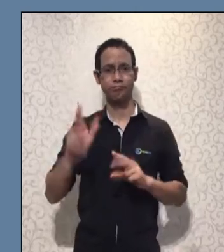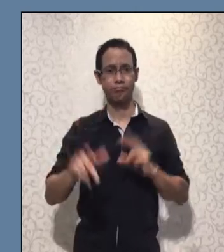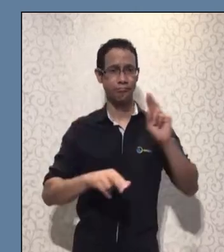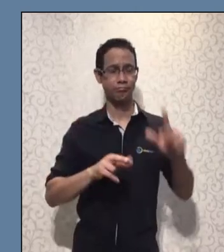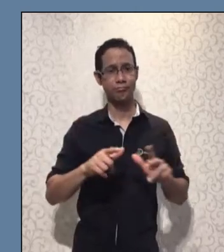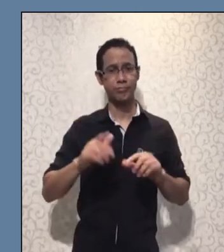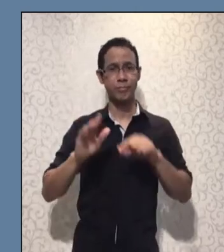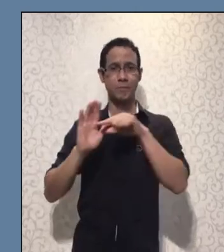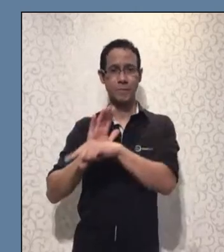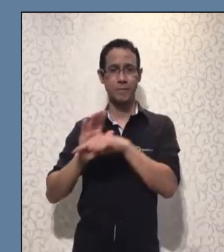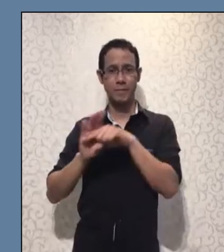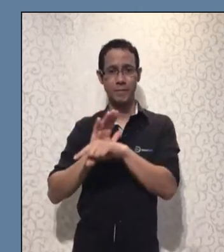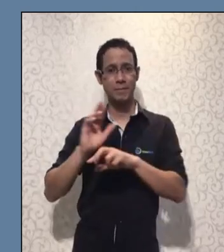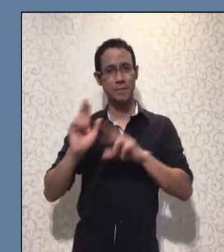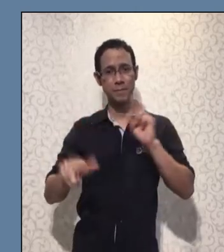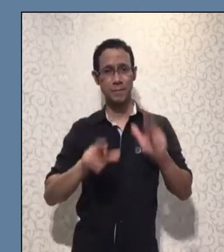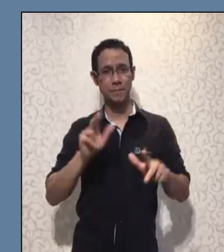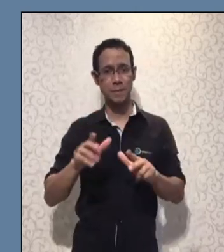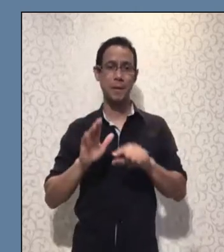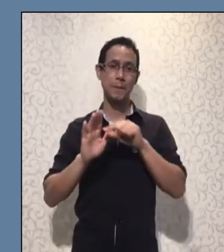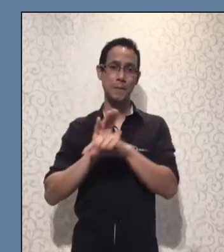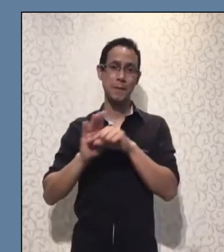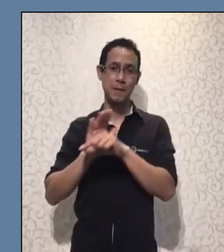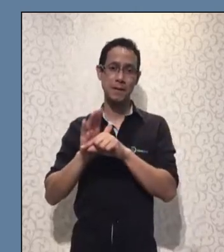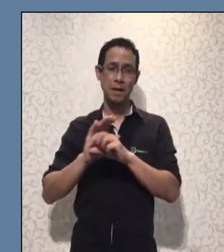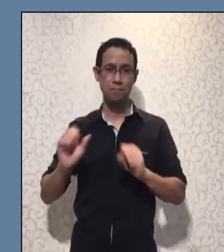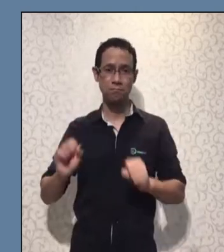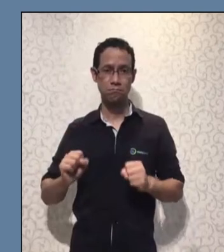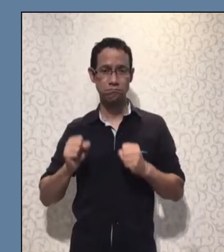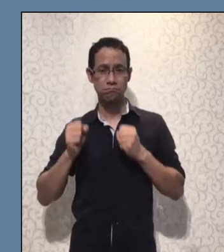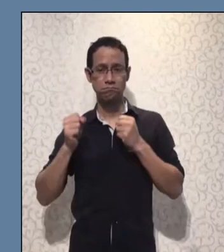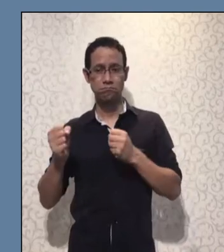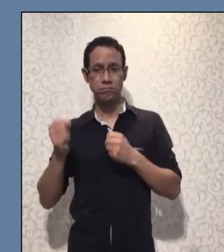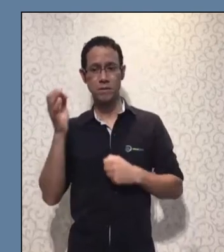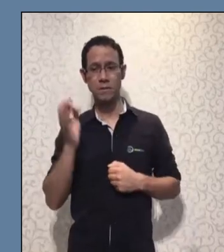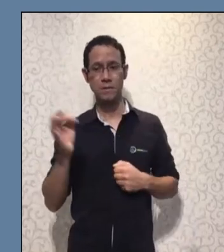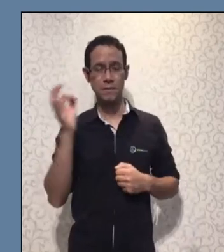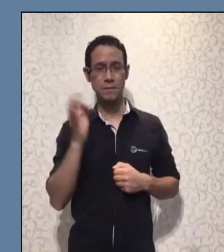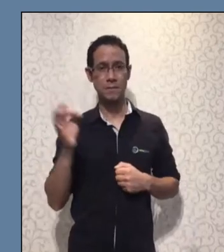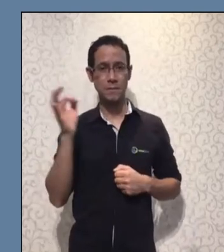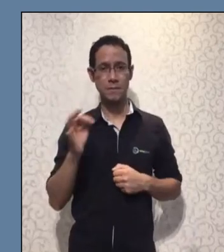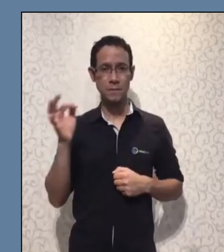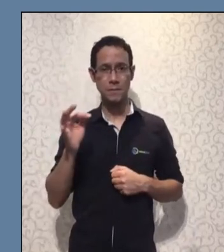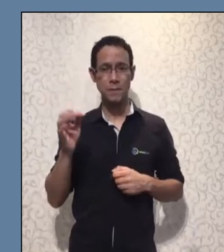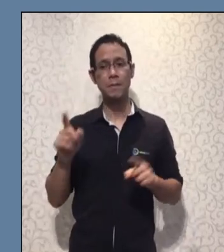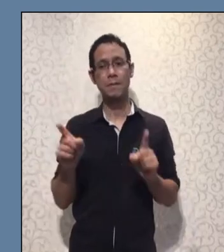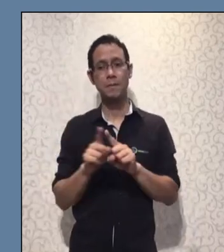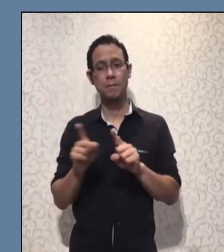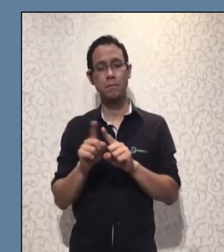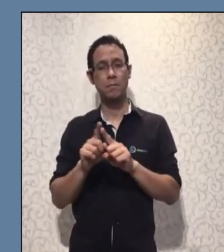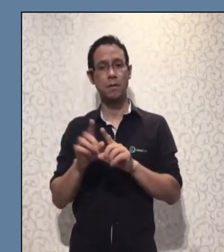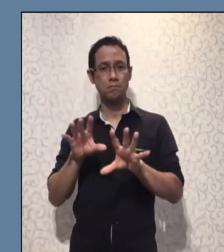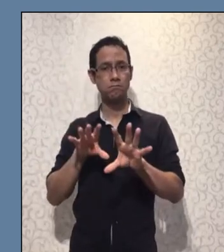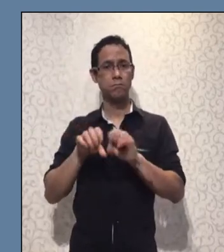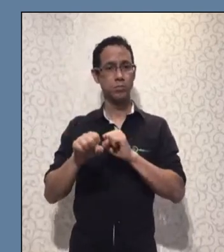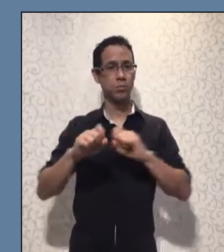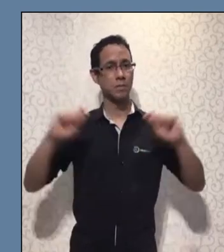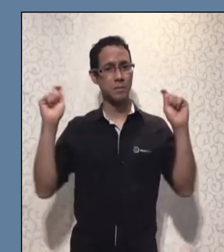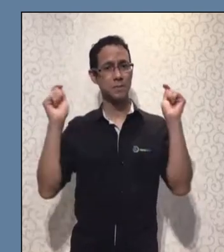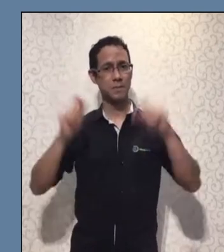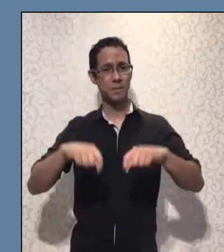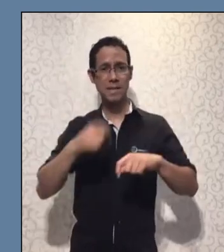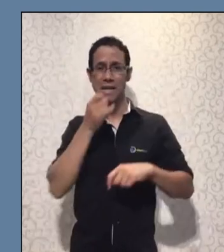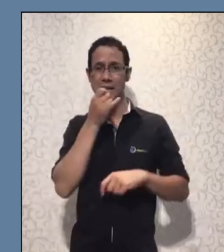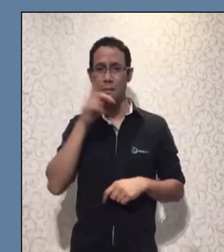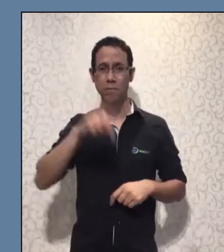né, sejam as pesquisas de quem está se dedicando a pesquisas acadêmicas, quanto a formação que os museus podem oferecer para professores,